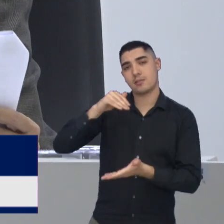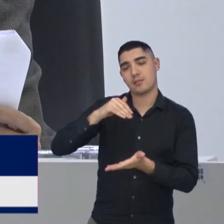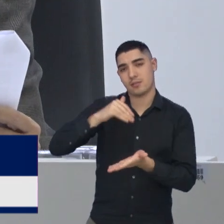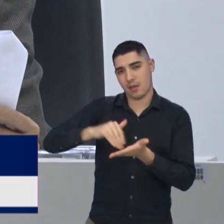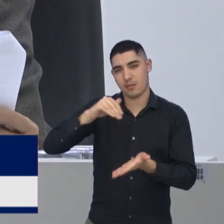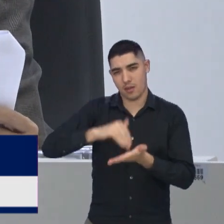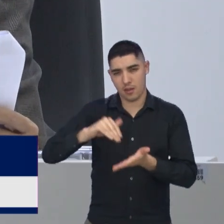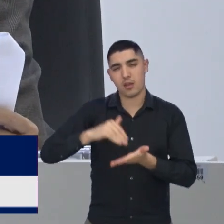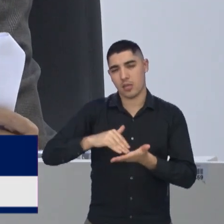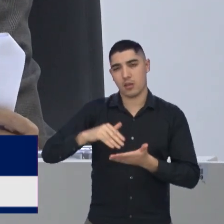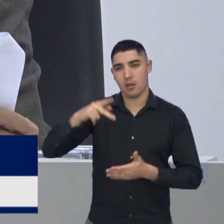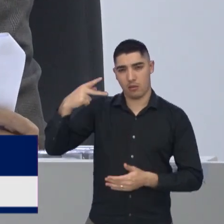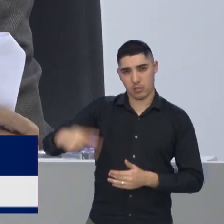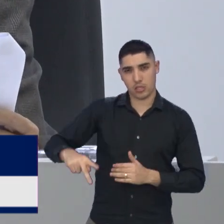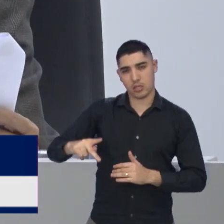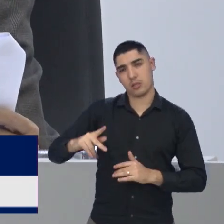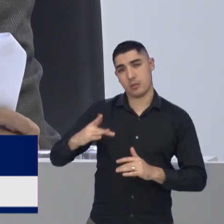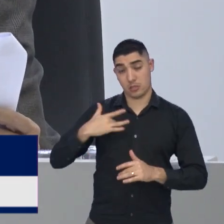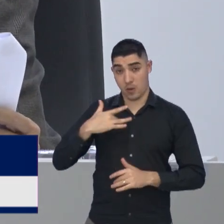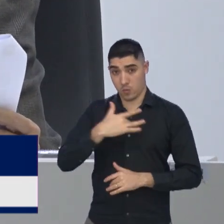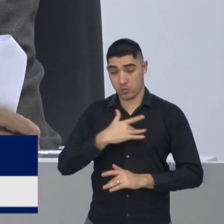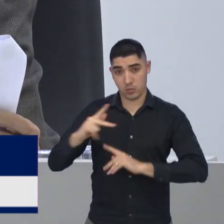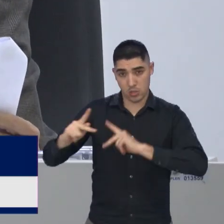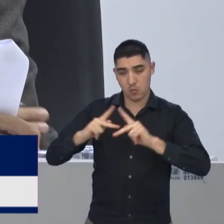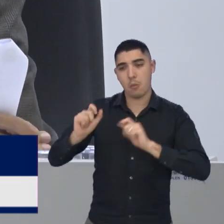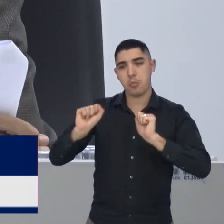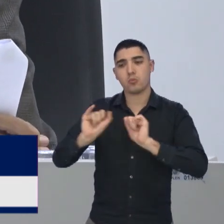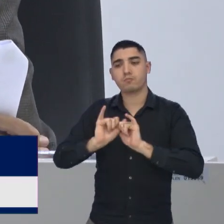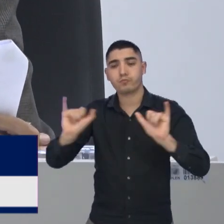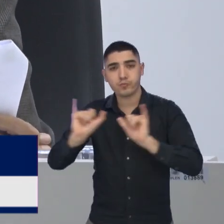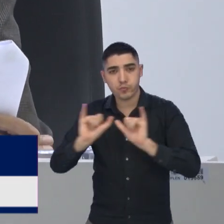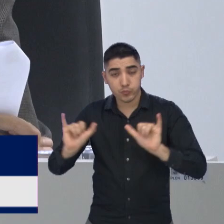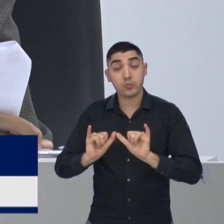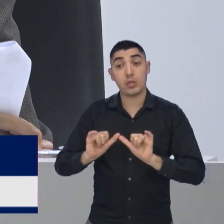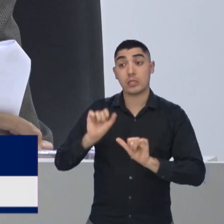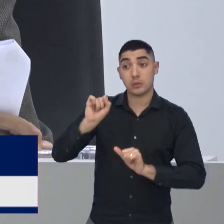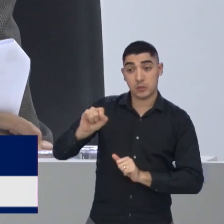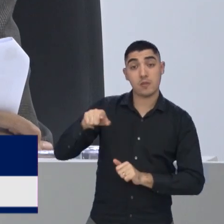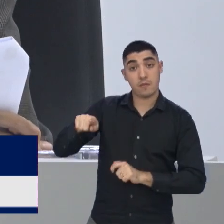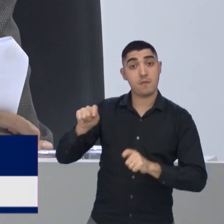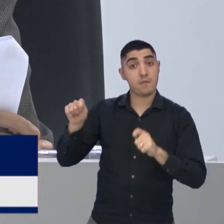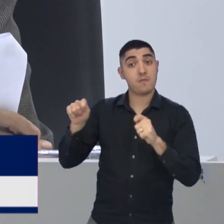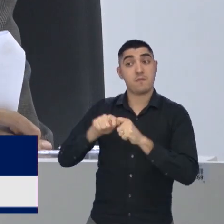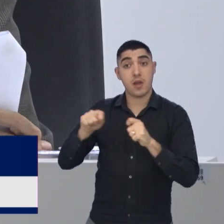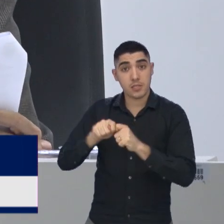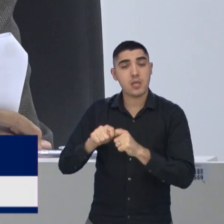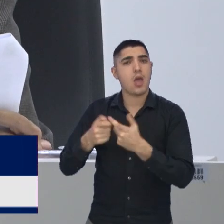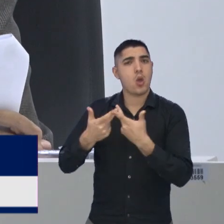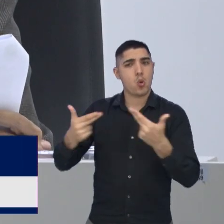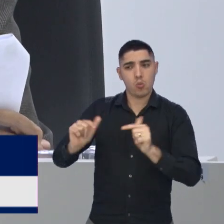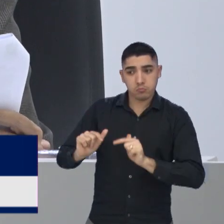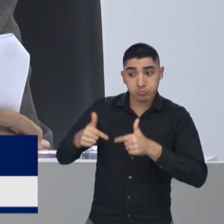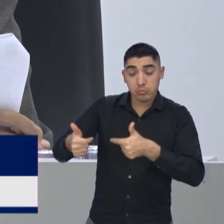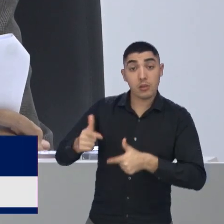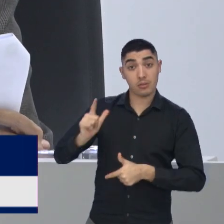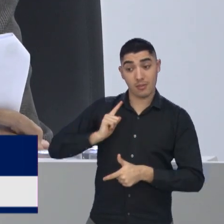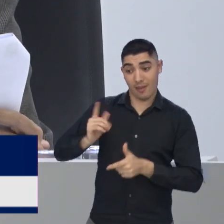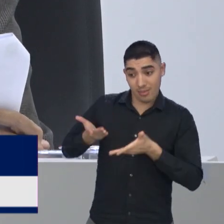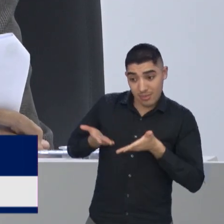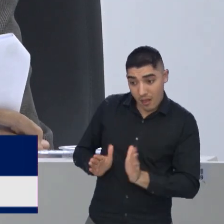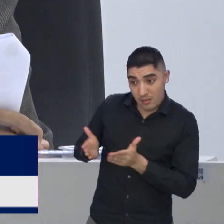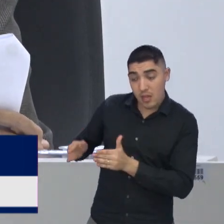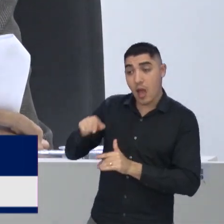pelas unidades integrantes do Sistema de Saúde que realizarem partos de casos de nascimentos de crianças